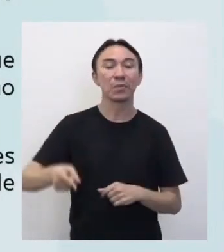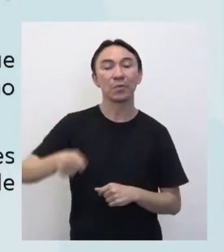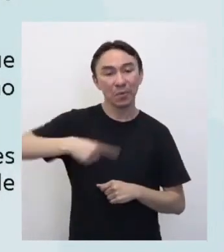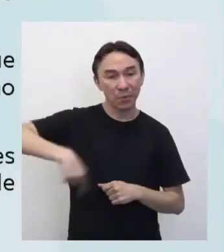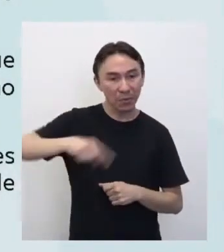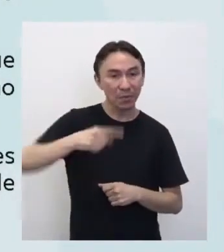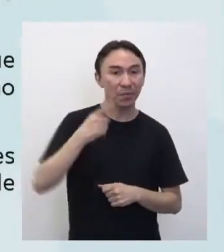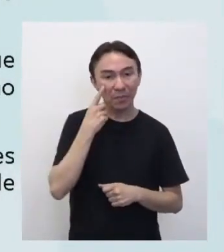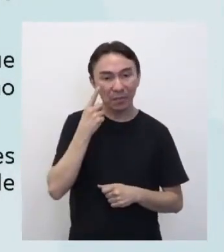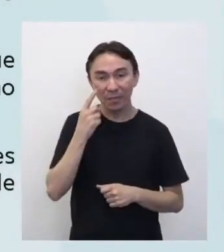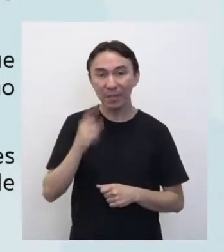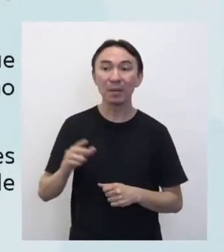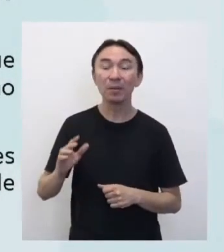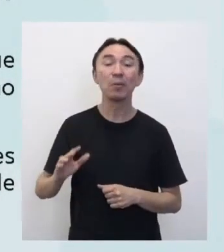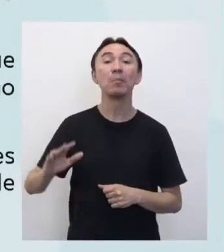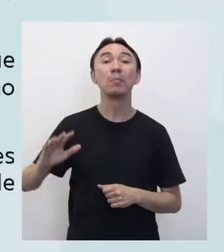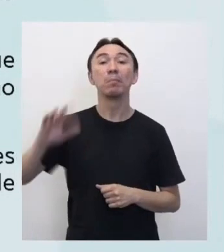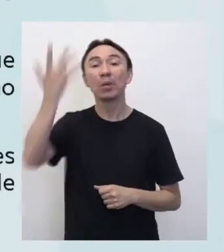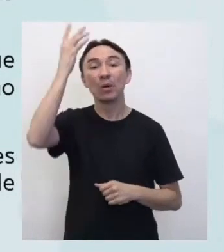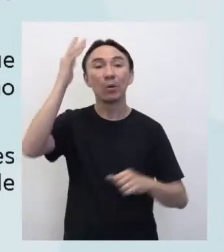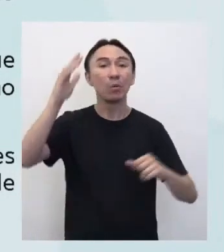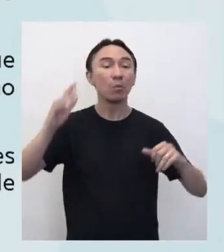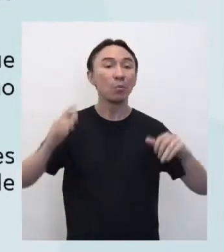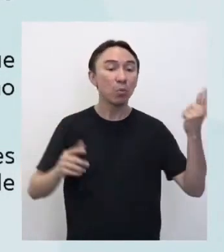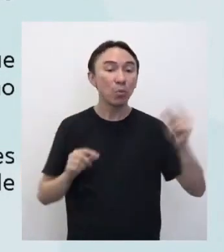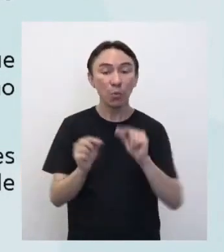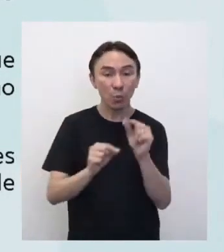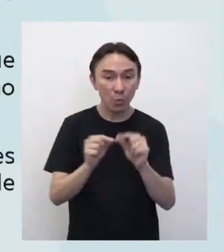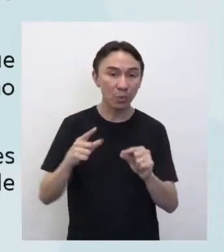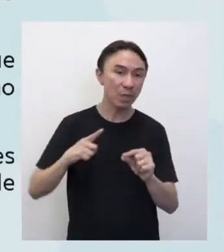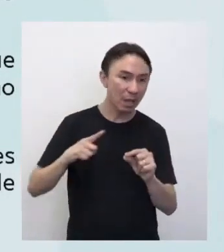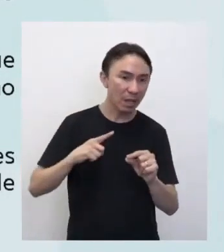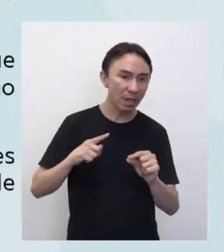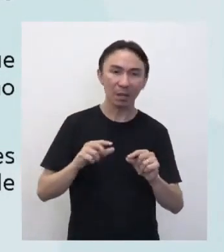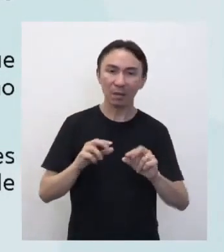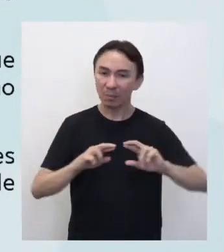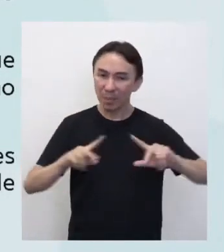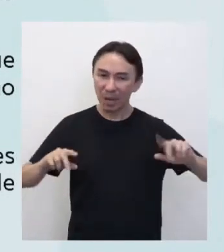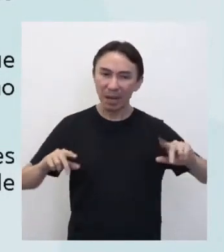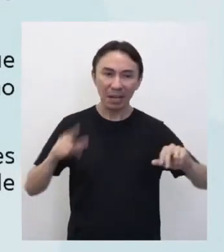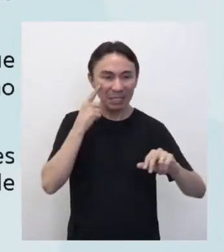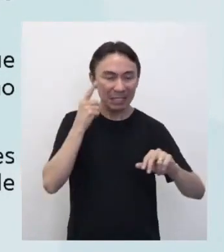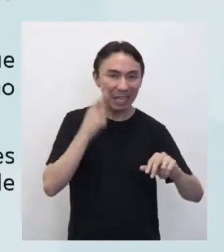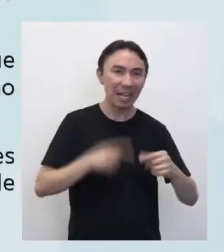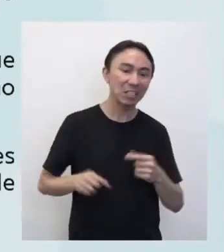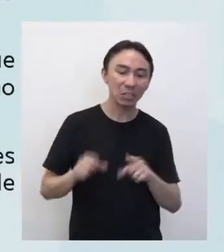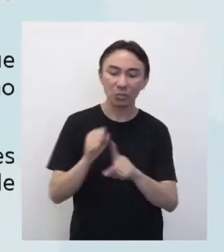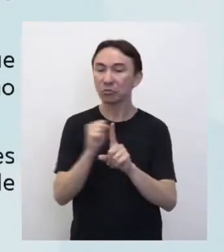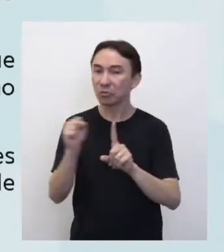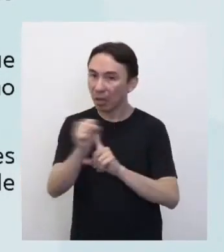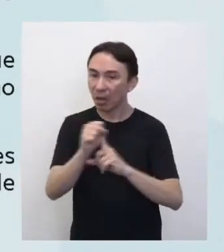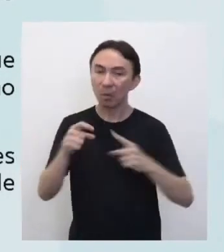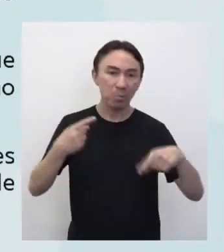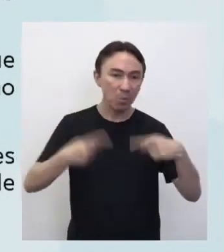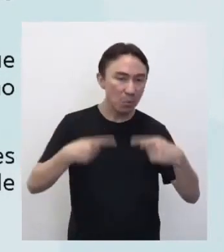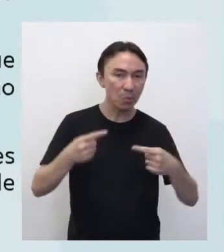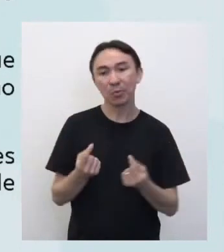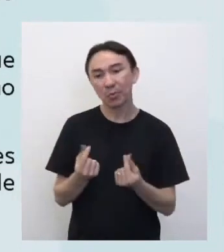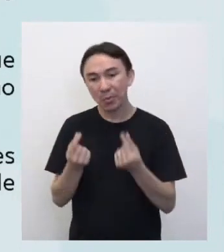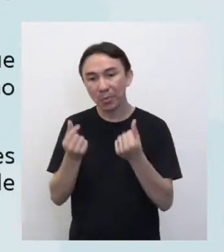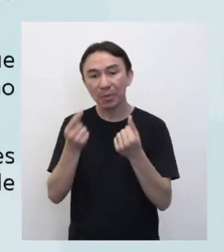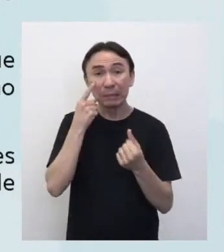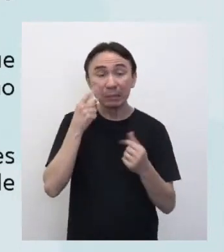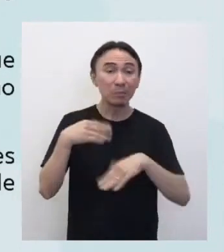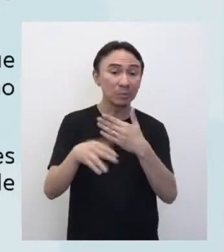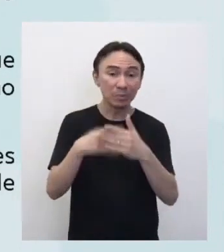principais eventos que caracterizaram transformações econômicas, sociais e políticas, resultando em crise e